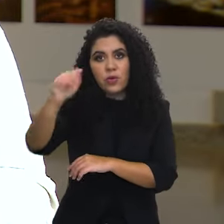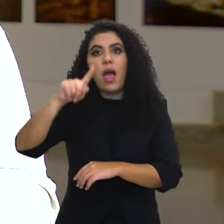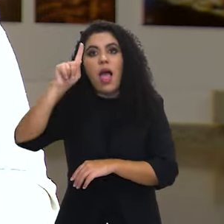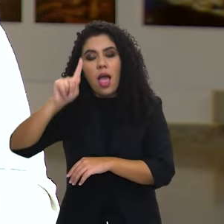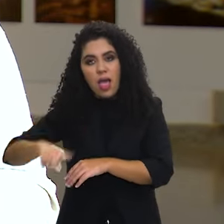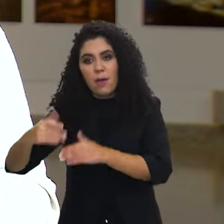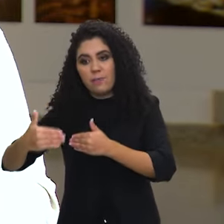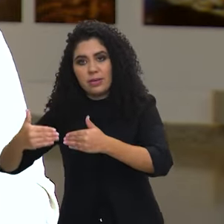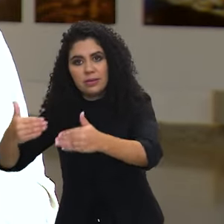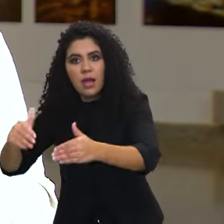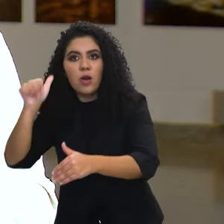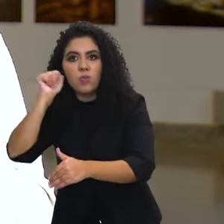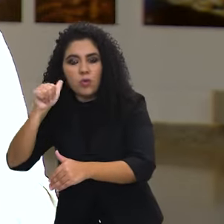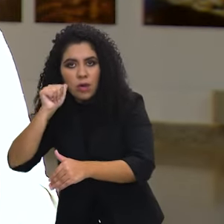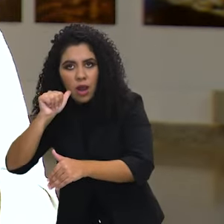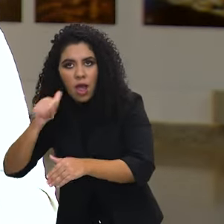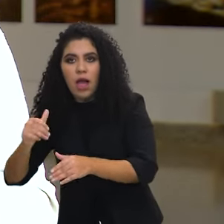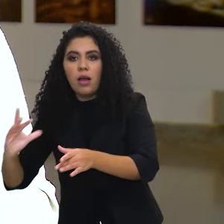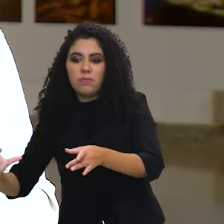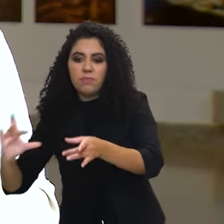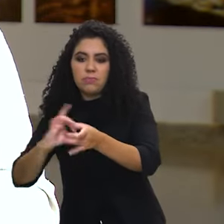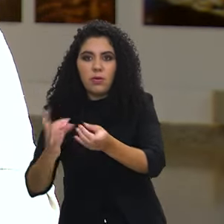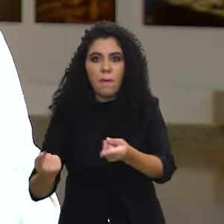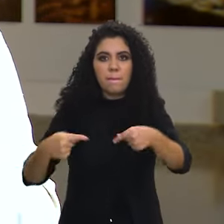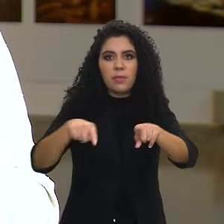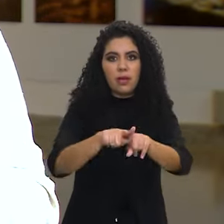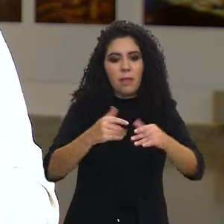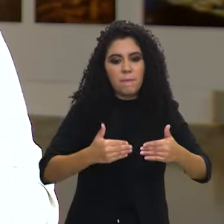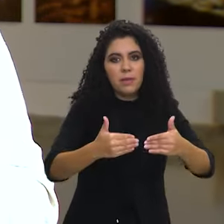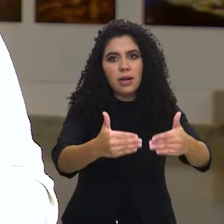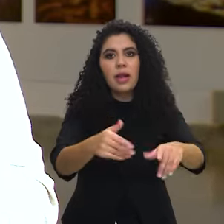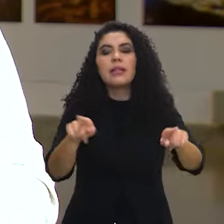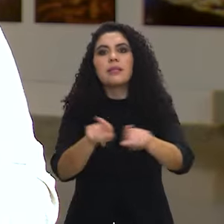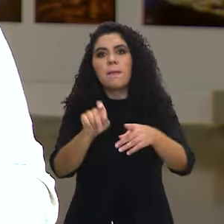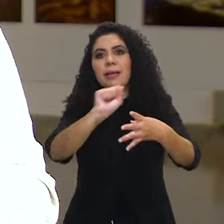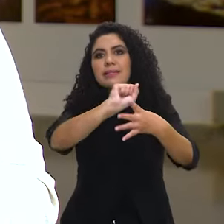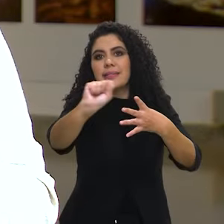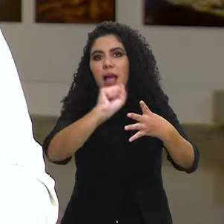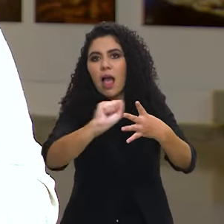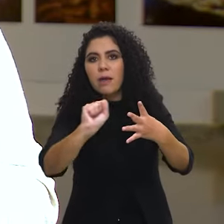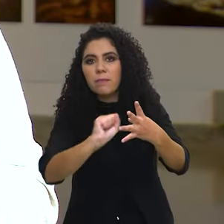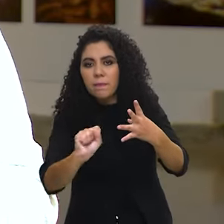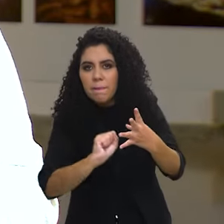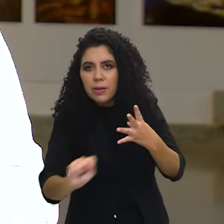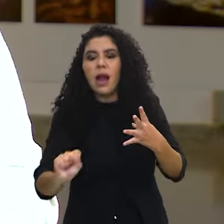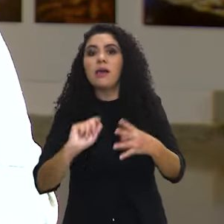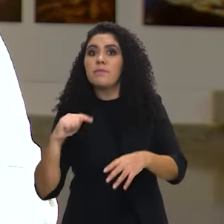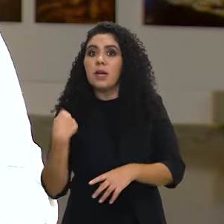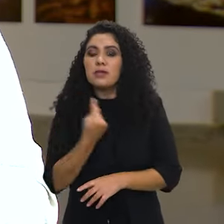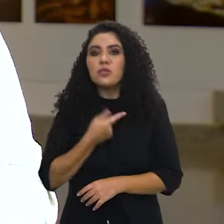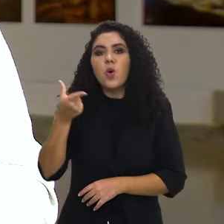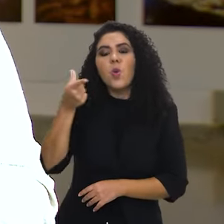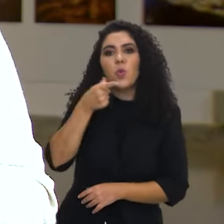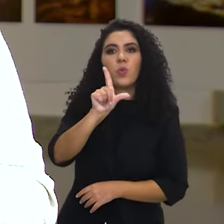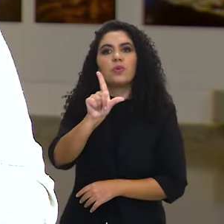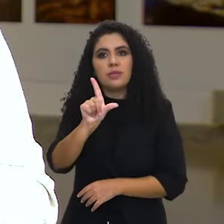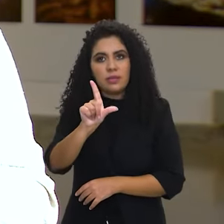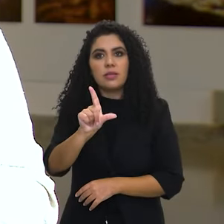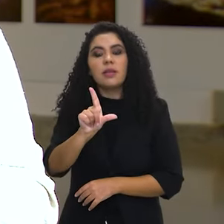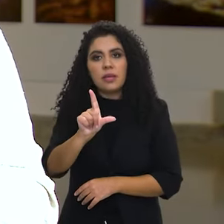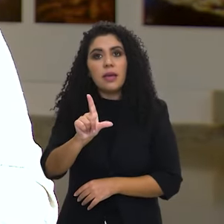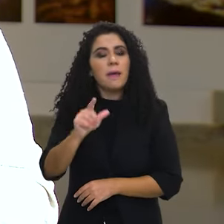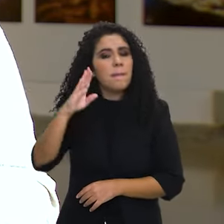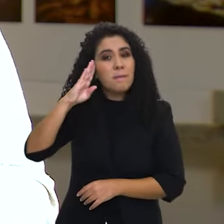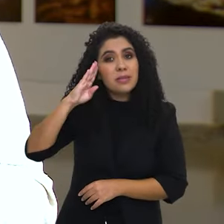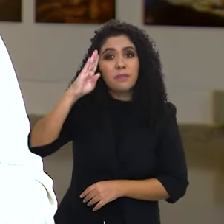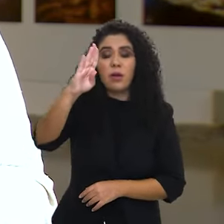ministério das das mulheres tem com vários outros Ministérios sebrai para que a gente possa dar conta de